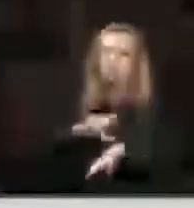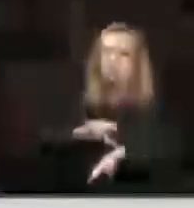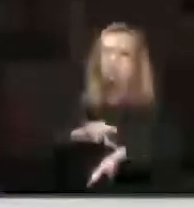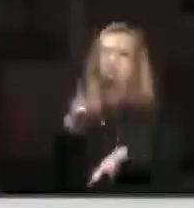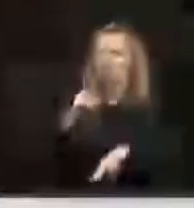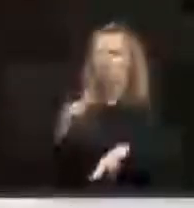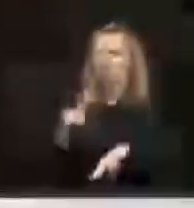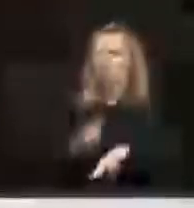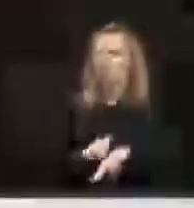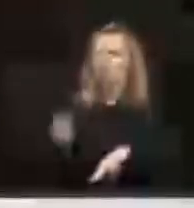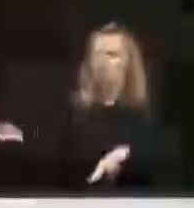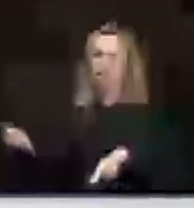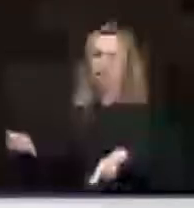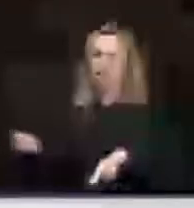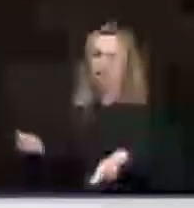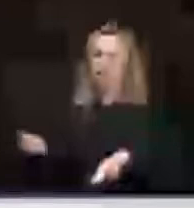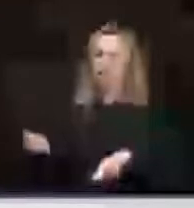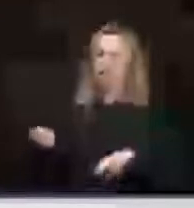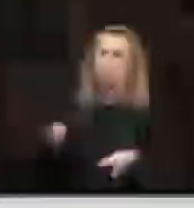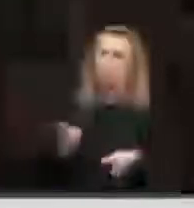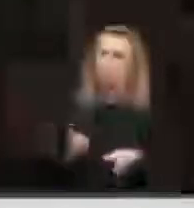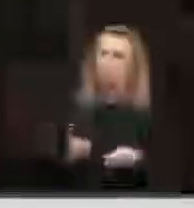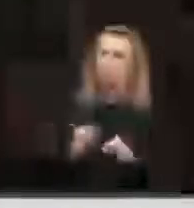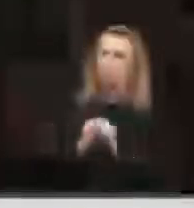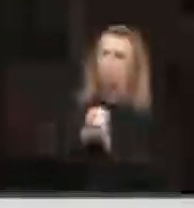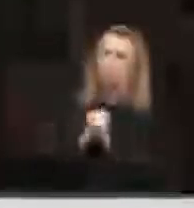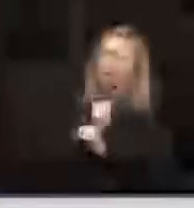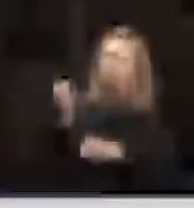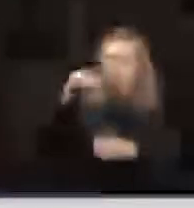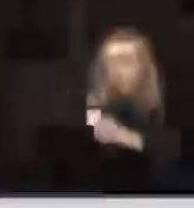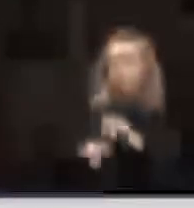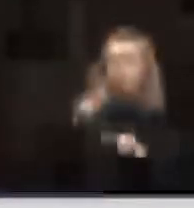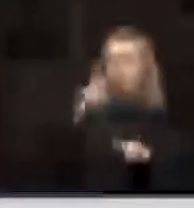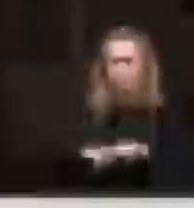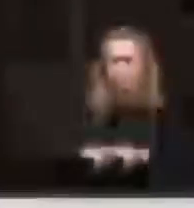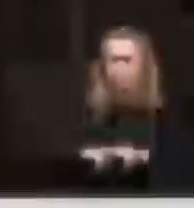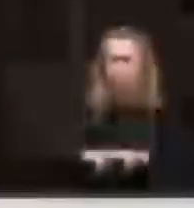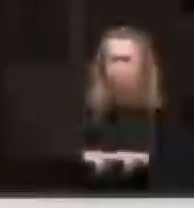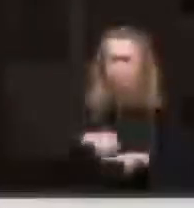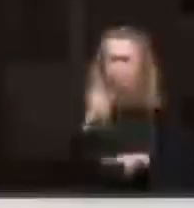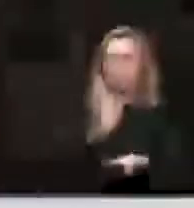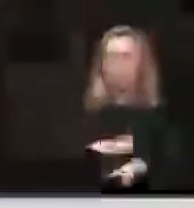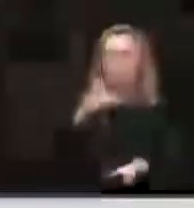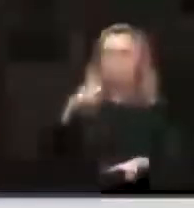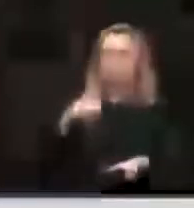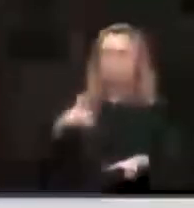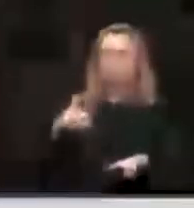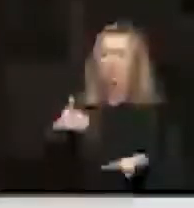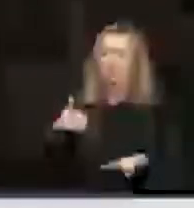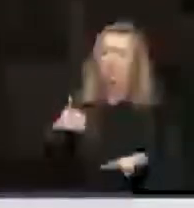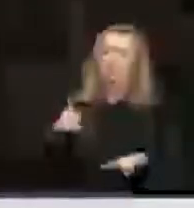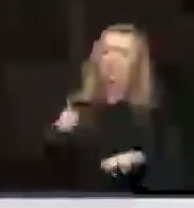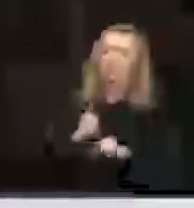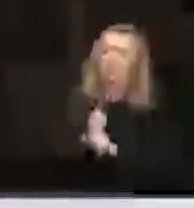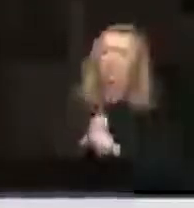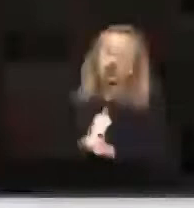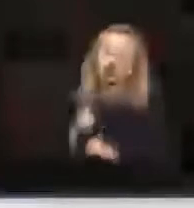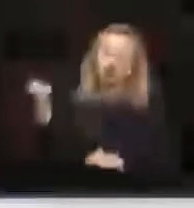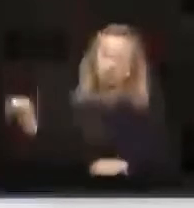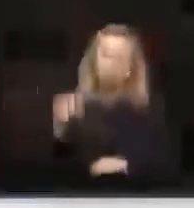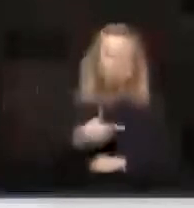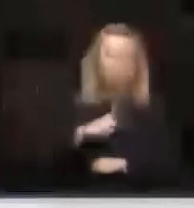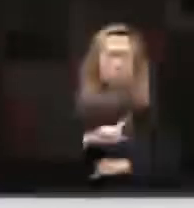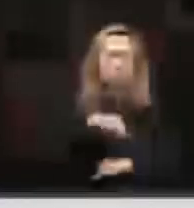mais tempo do que a pena máxima prevista para aquele crime do qual é acusado.